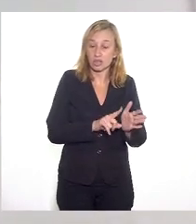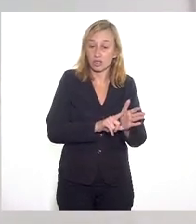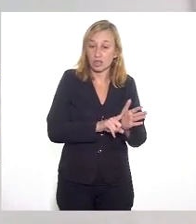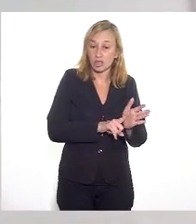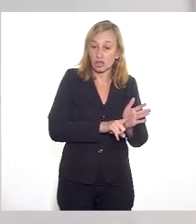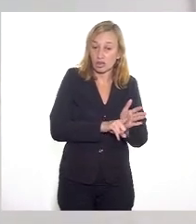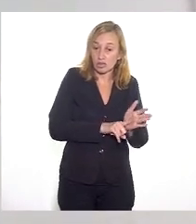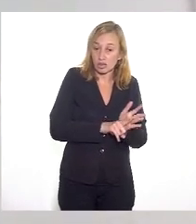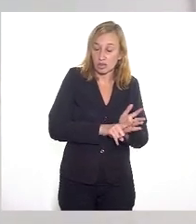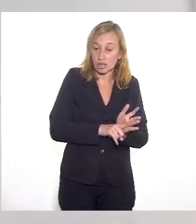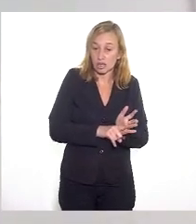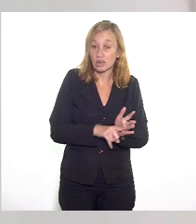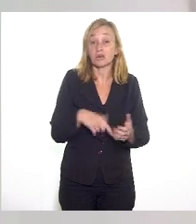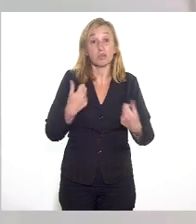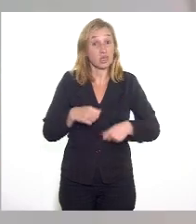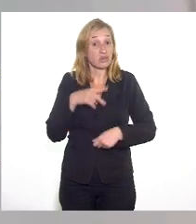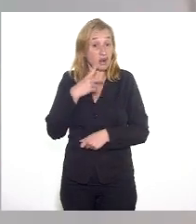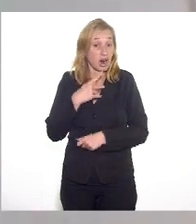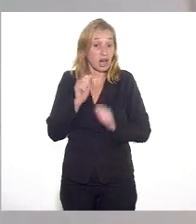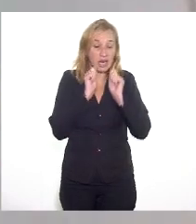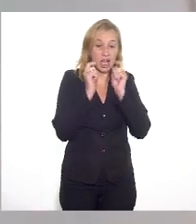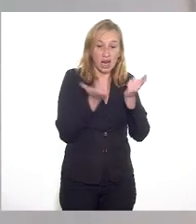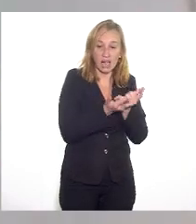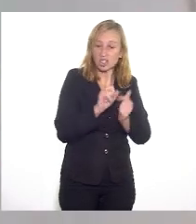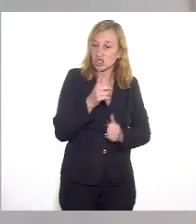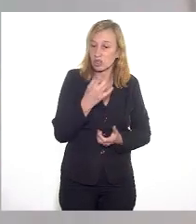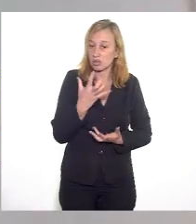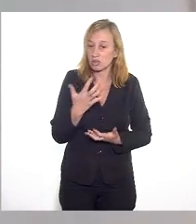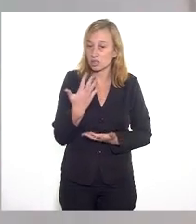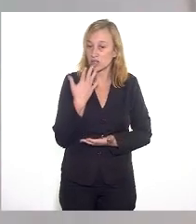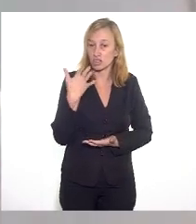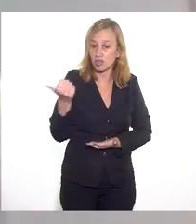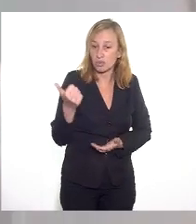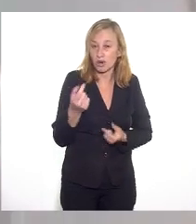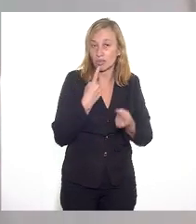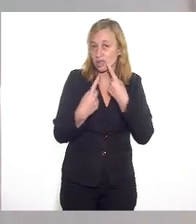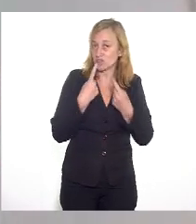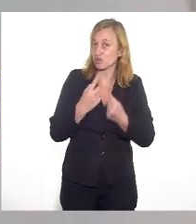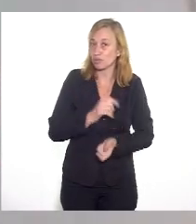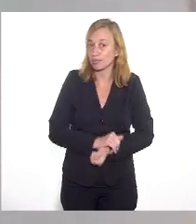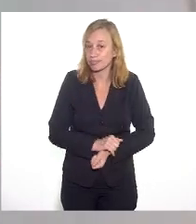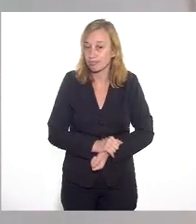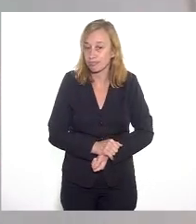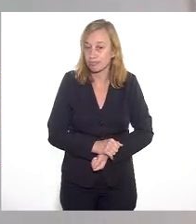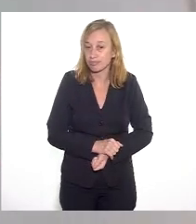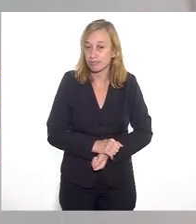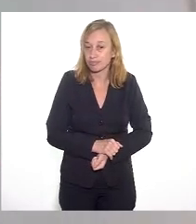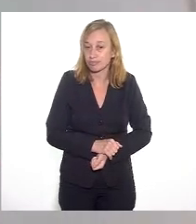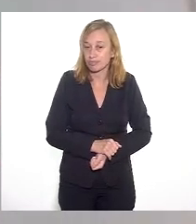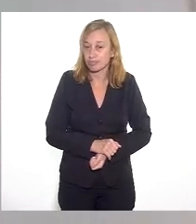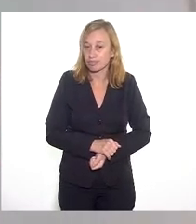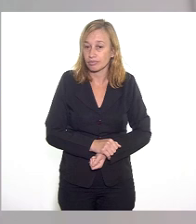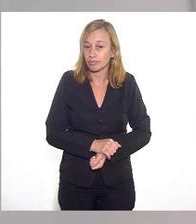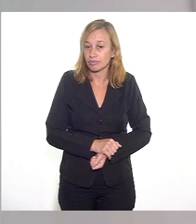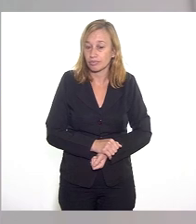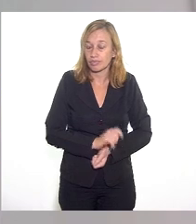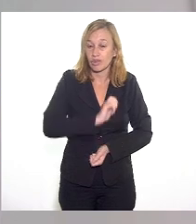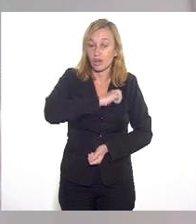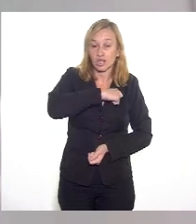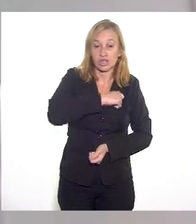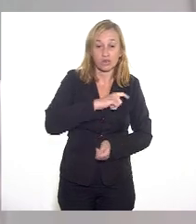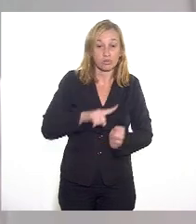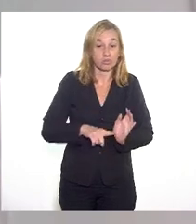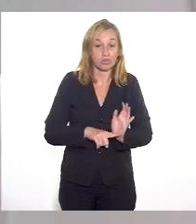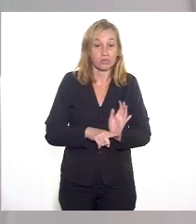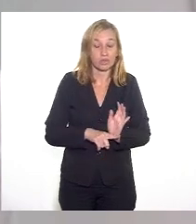é preciso ser dito que a Alerj não está sendo chamada para esse debate. O regime de recuperação fiscal